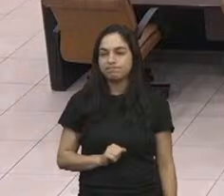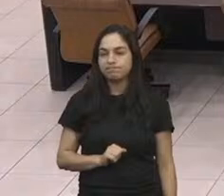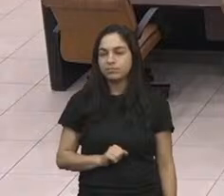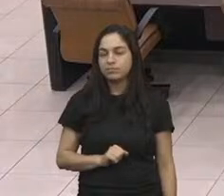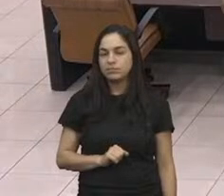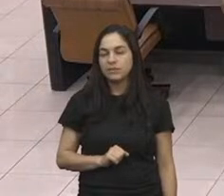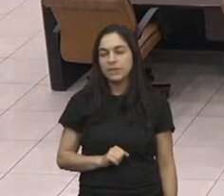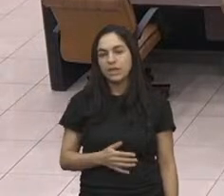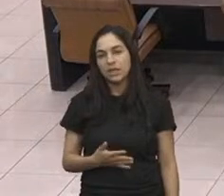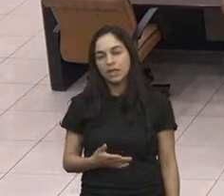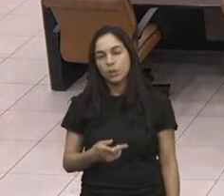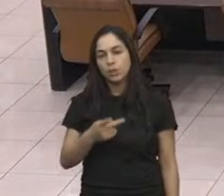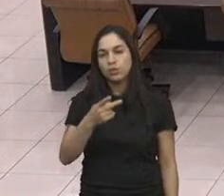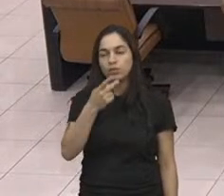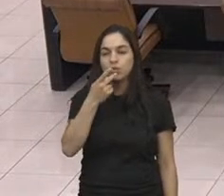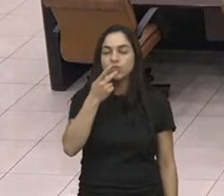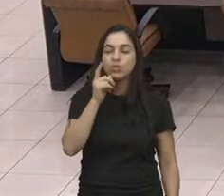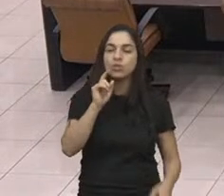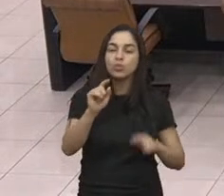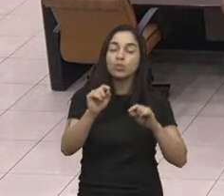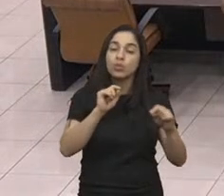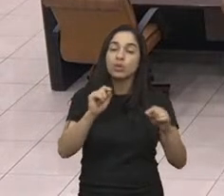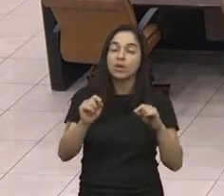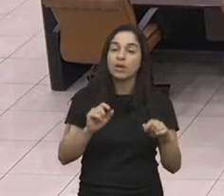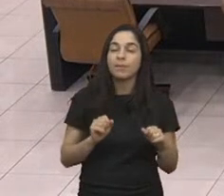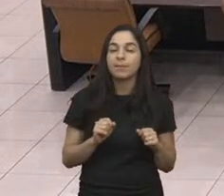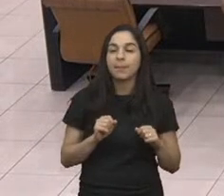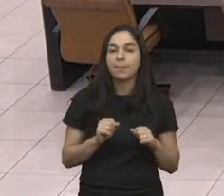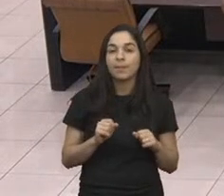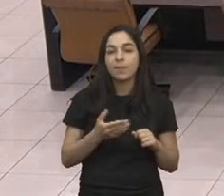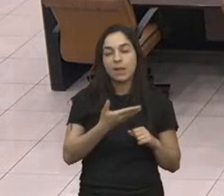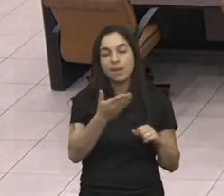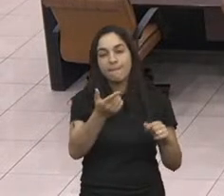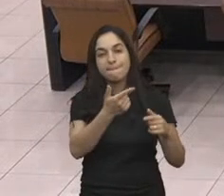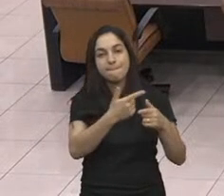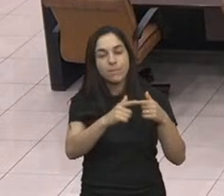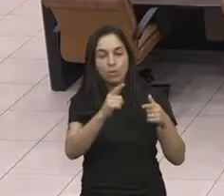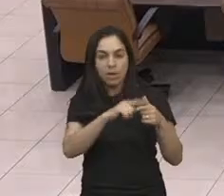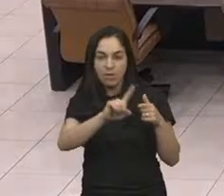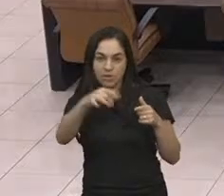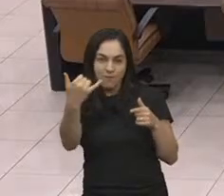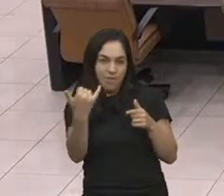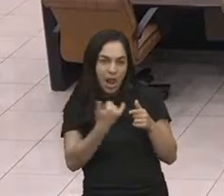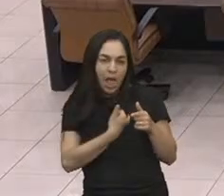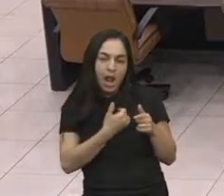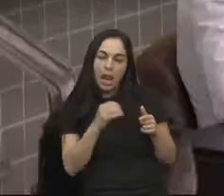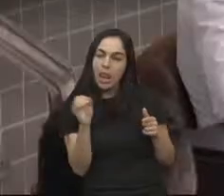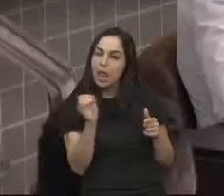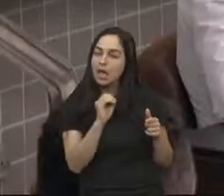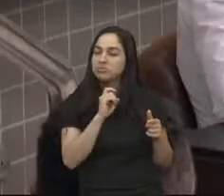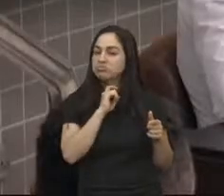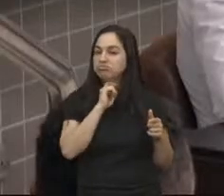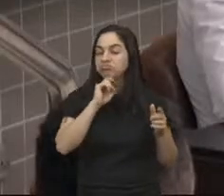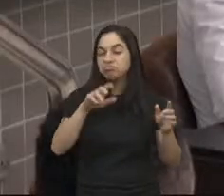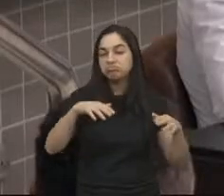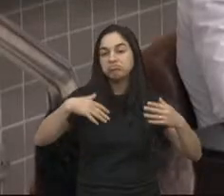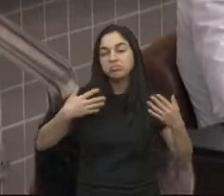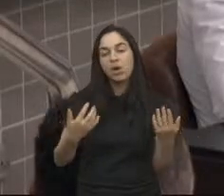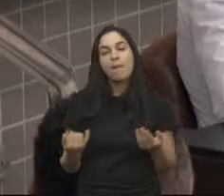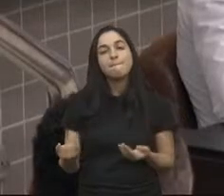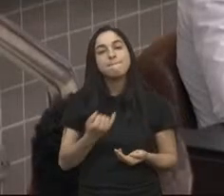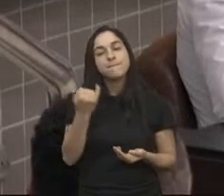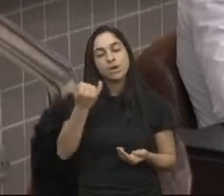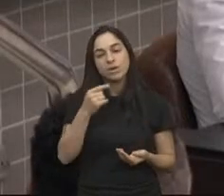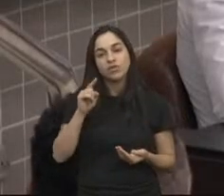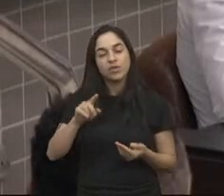falando, mas a questão que essa problemática de vocês não tinham chego para nós oficialmente. É importante chegar pela casa também